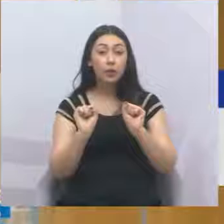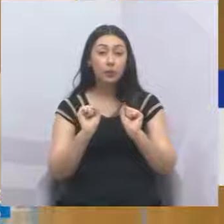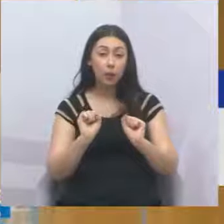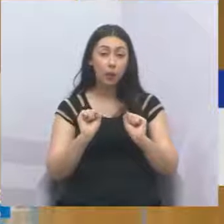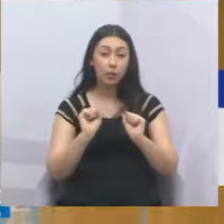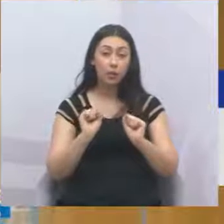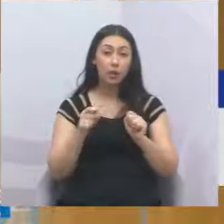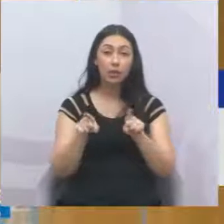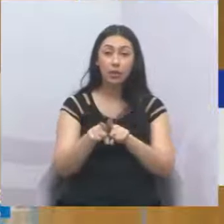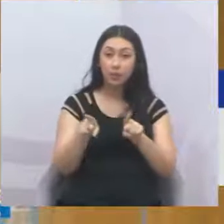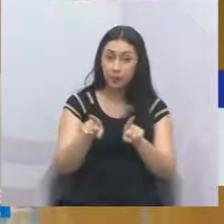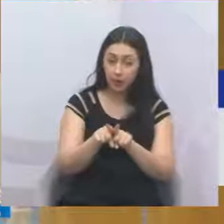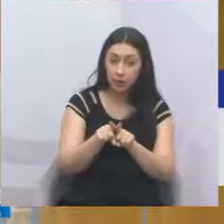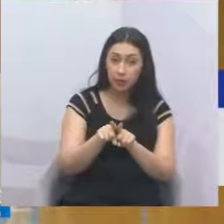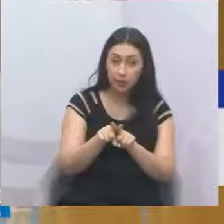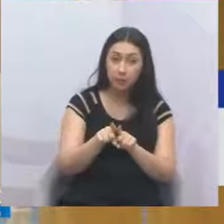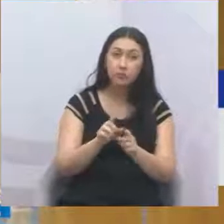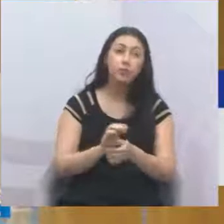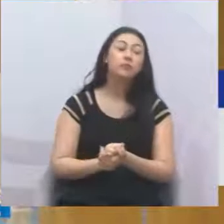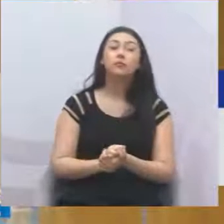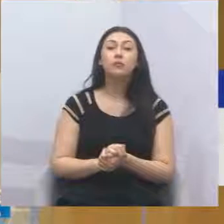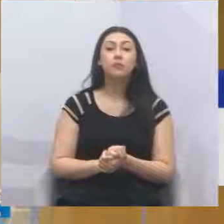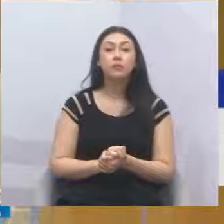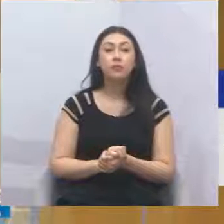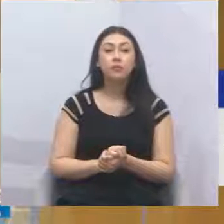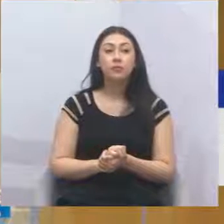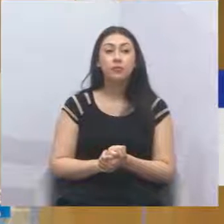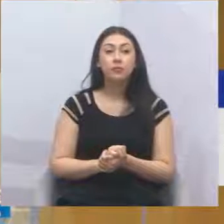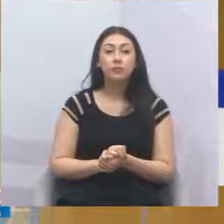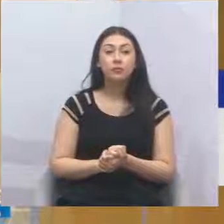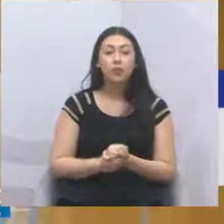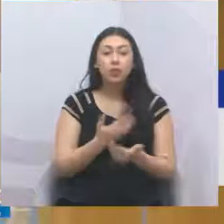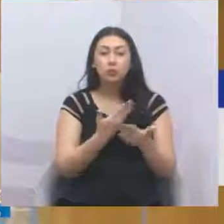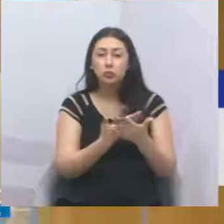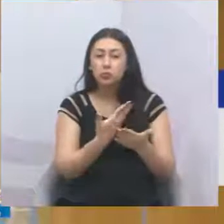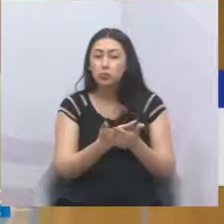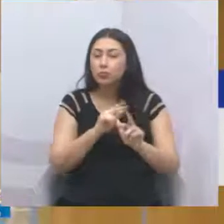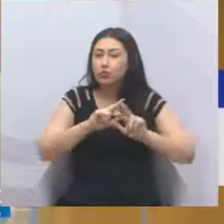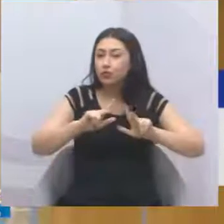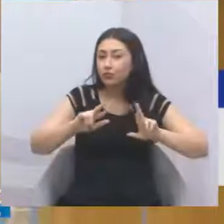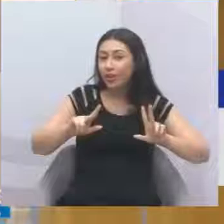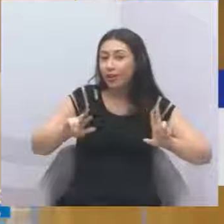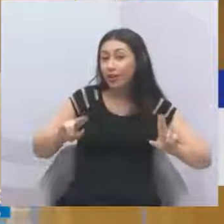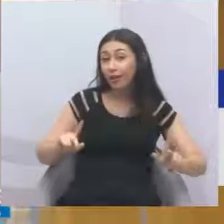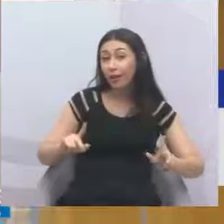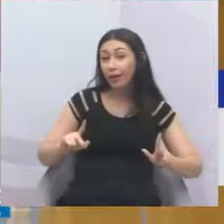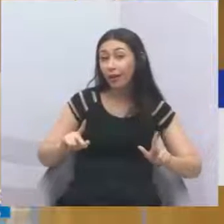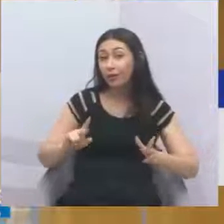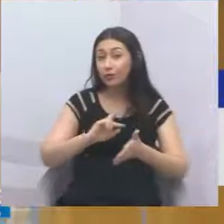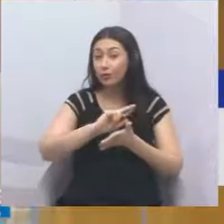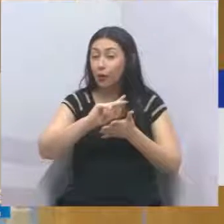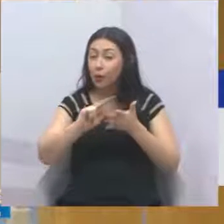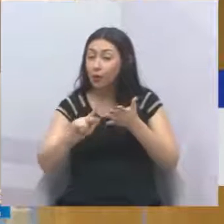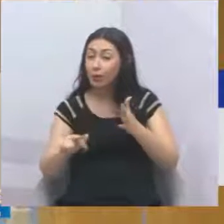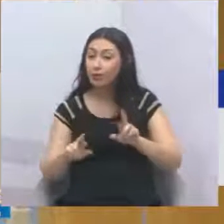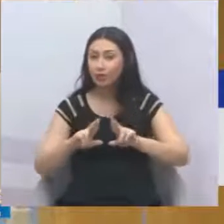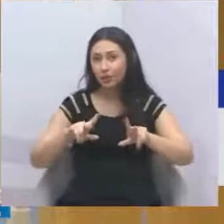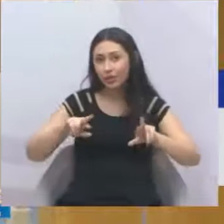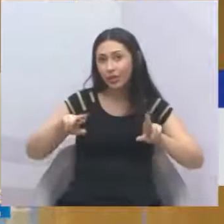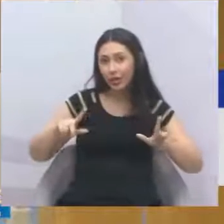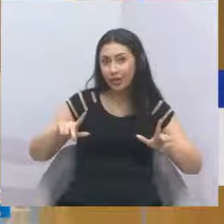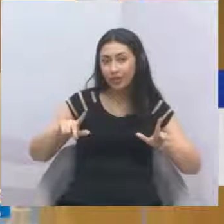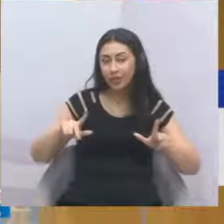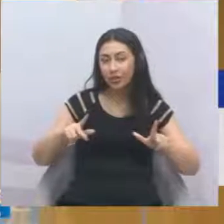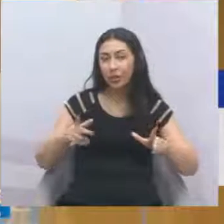nos debruçar sobre outros estudos, outros conteúdos e